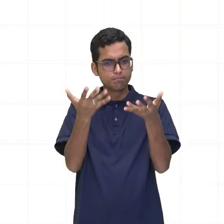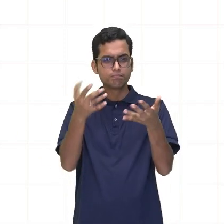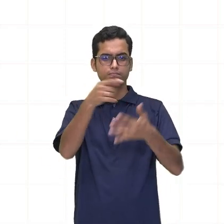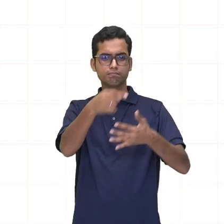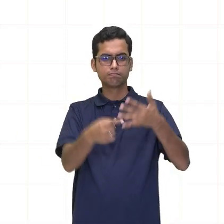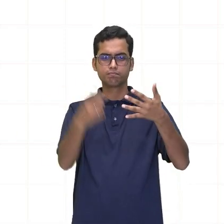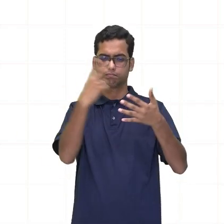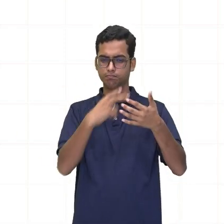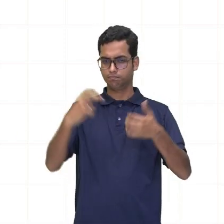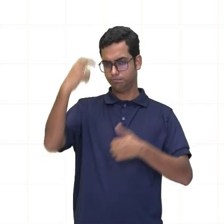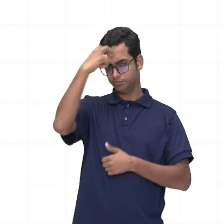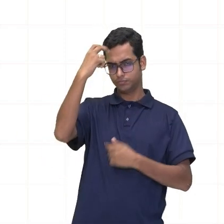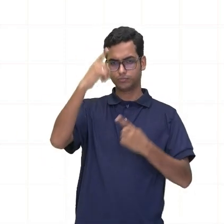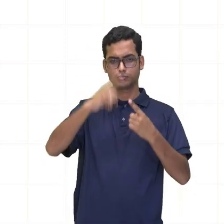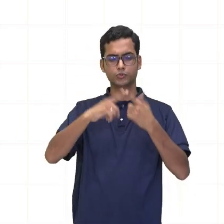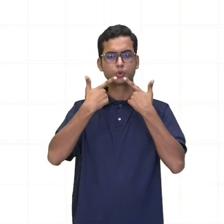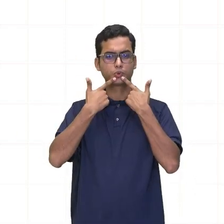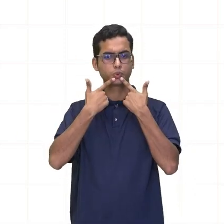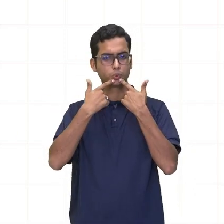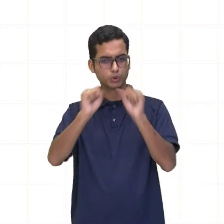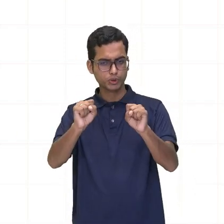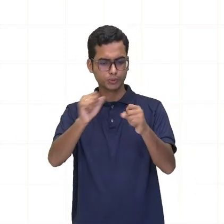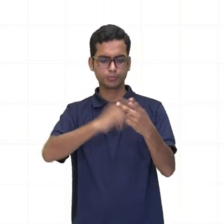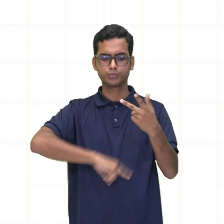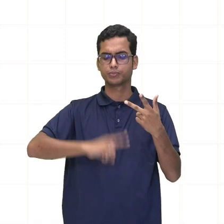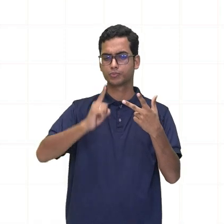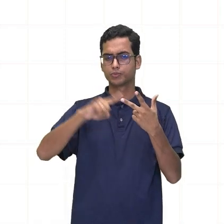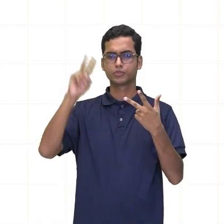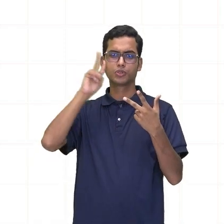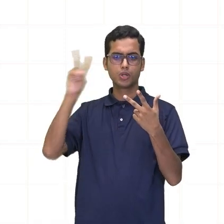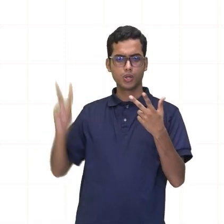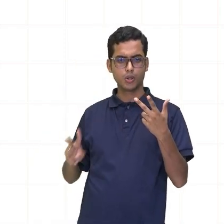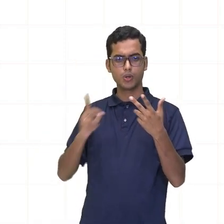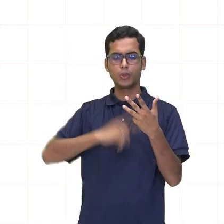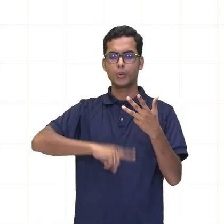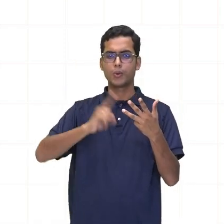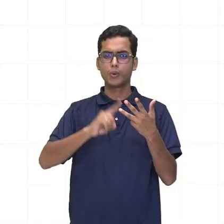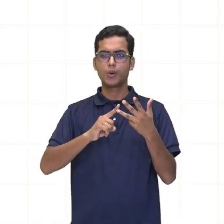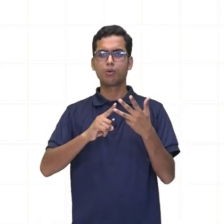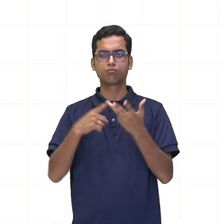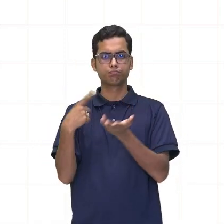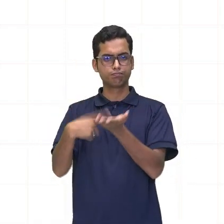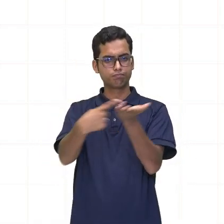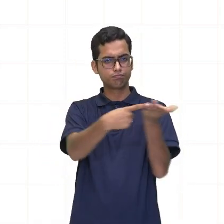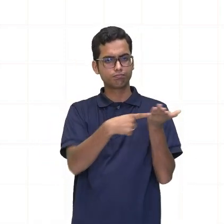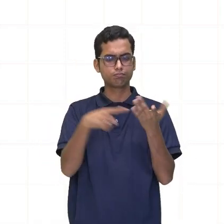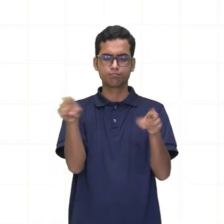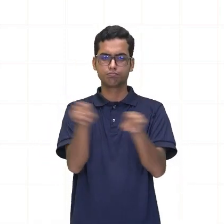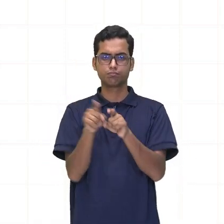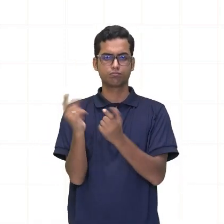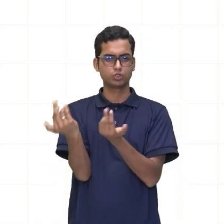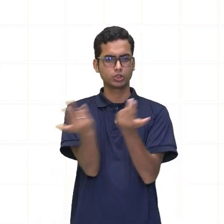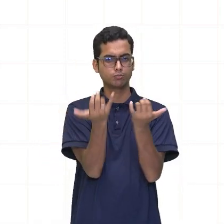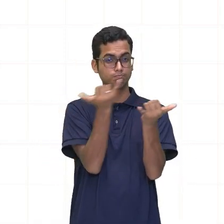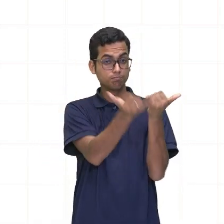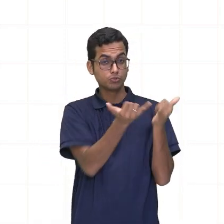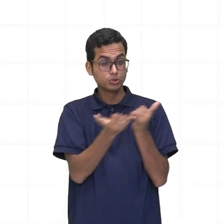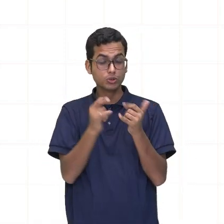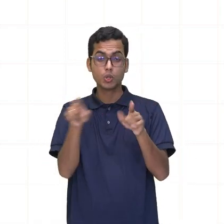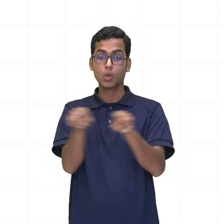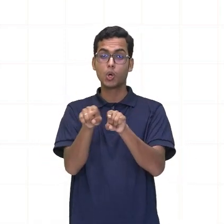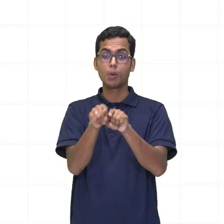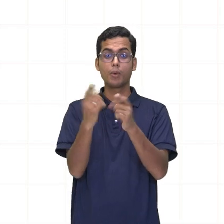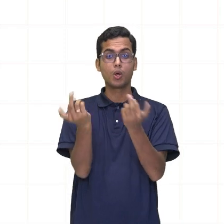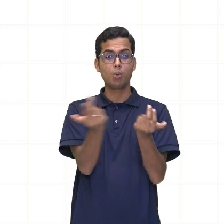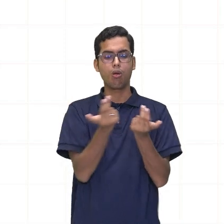elementos culturais, elementos linguísticos e históricos comuns. E para que